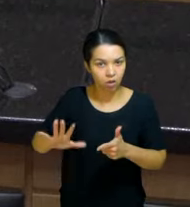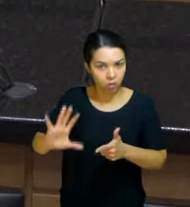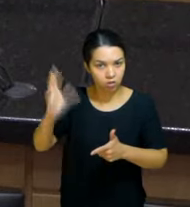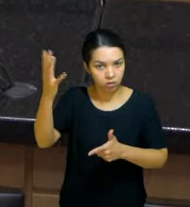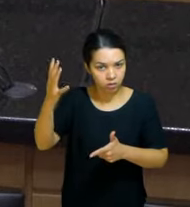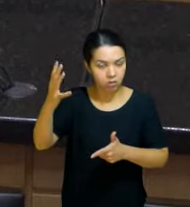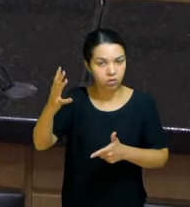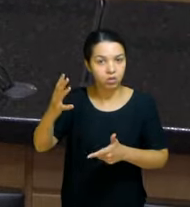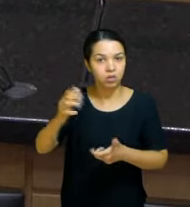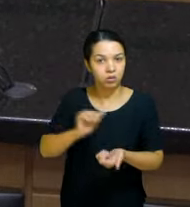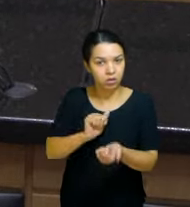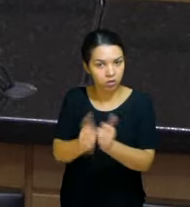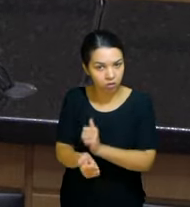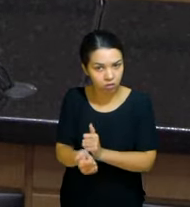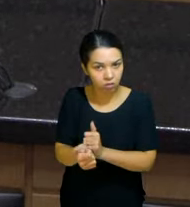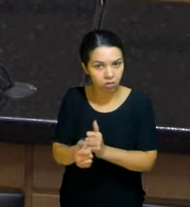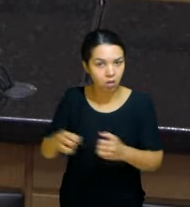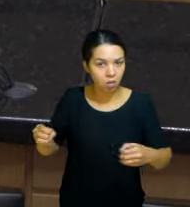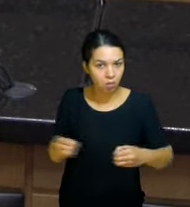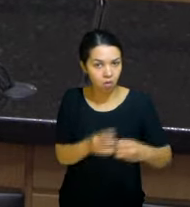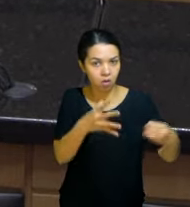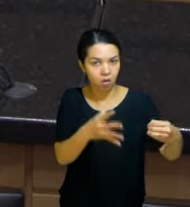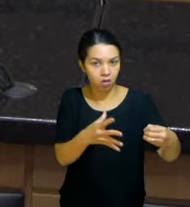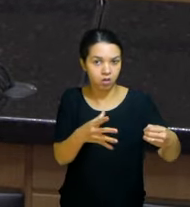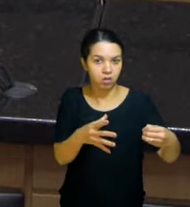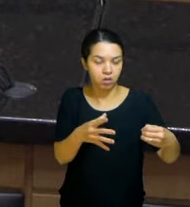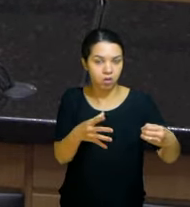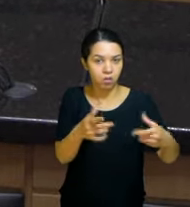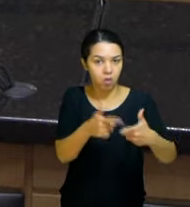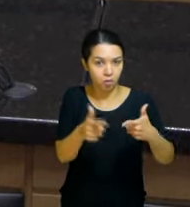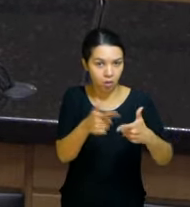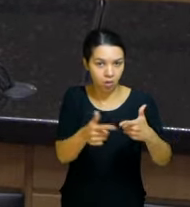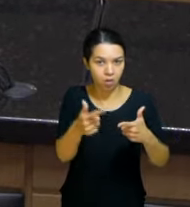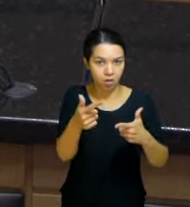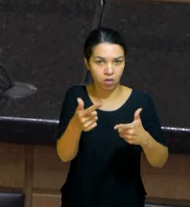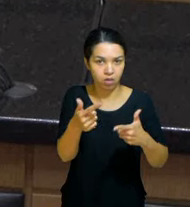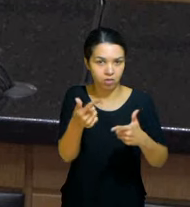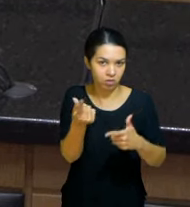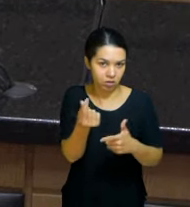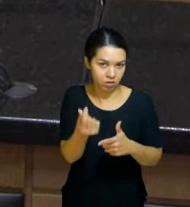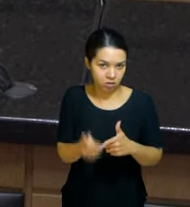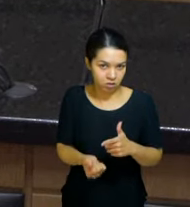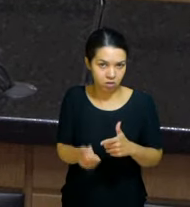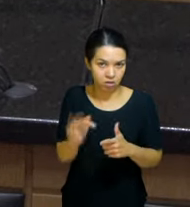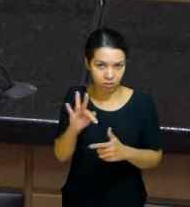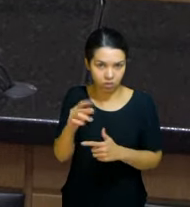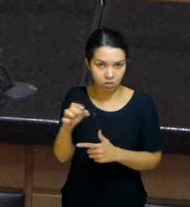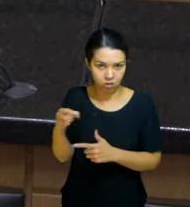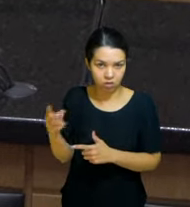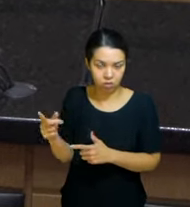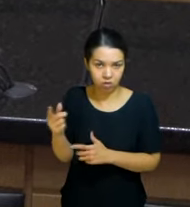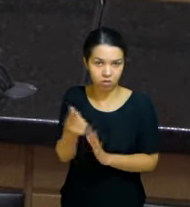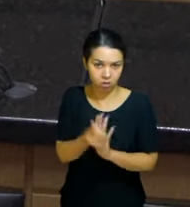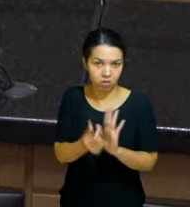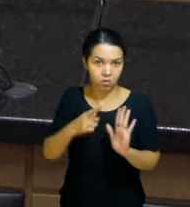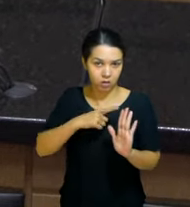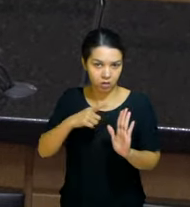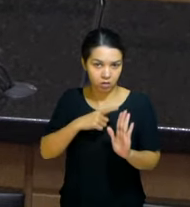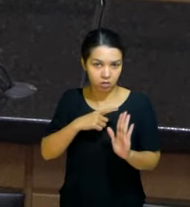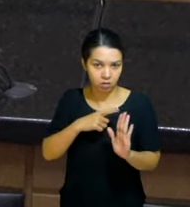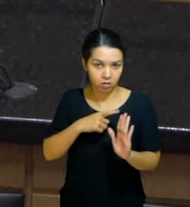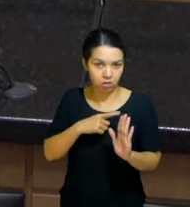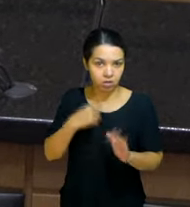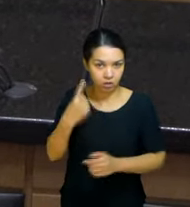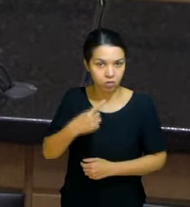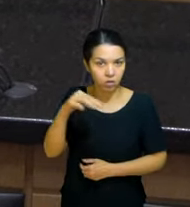bocha paralímpica, o impacto financeiro disso é minúsculo para o orçamento que a FESPORTE possui. Então, deputado Mário